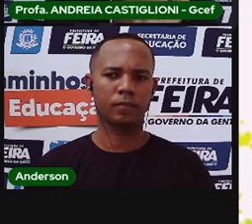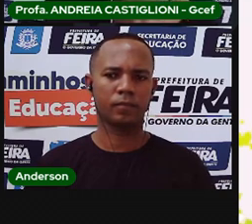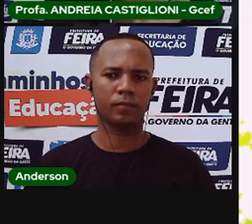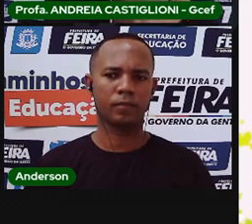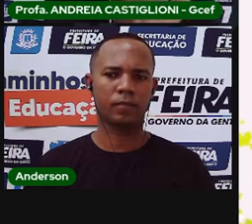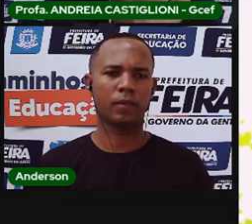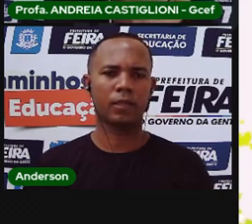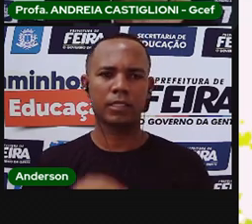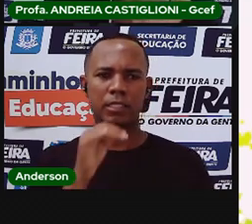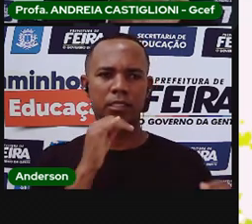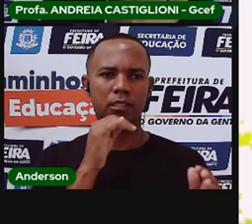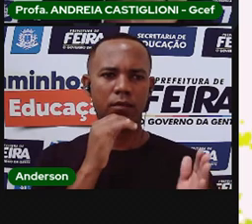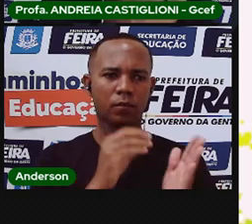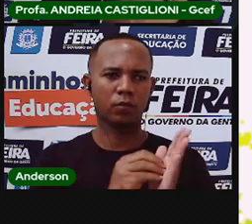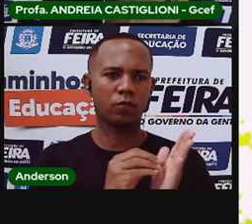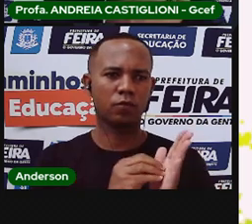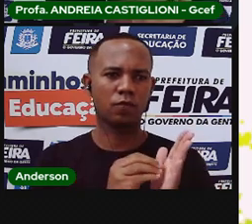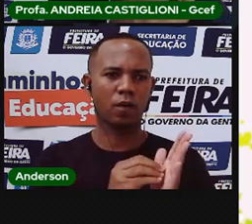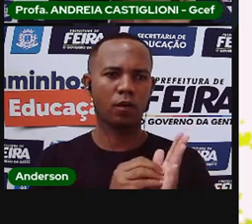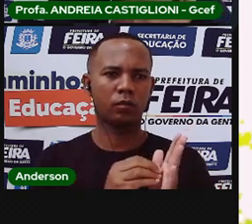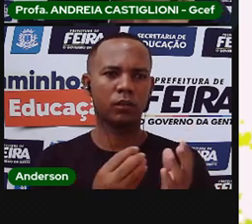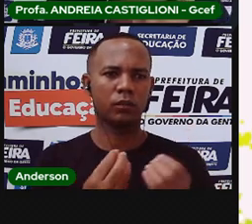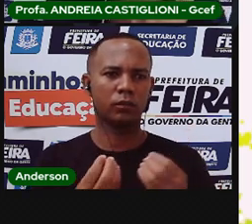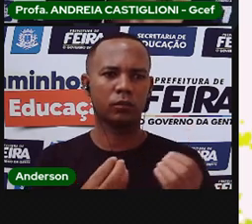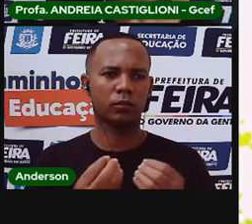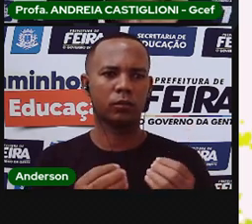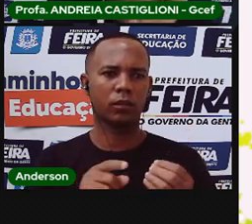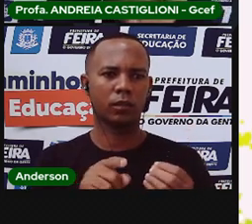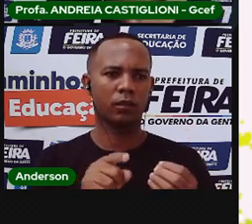Não colocaram ainda o link. Coloquem o link.